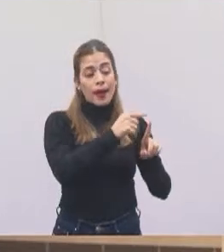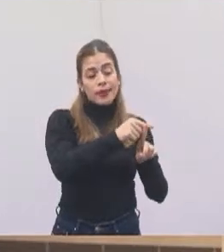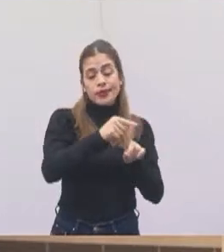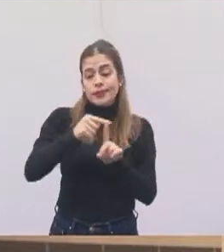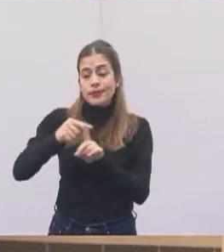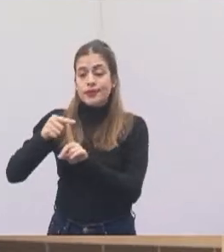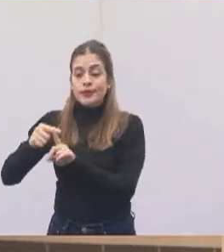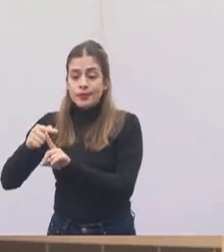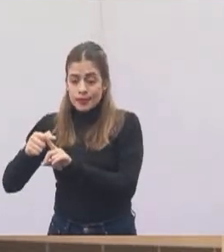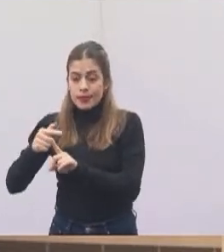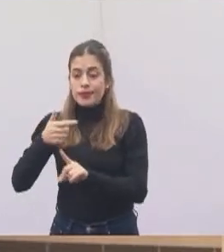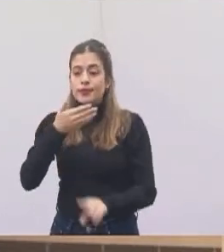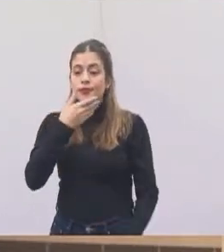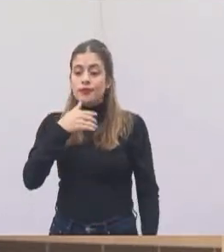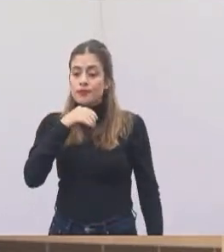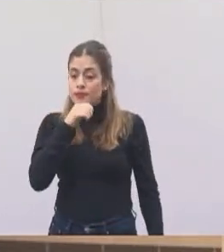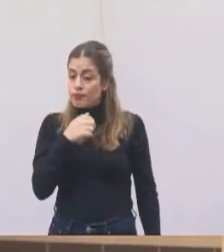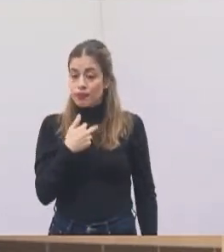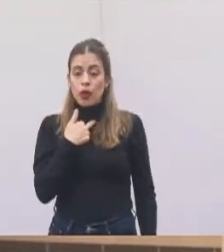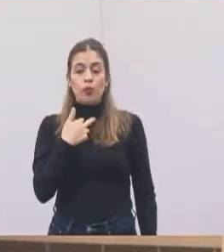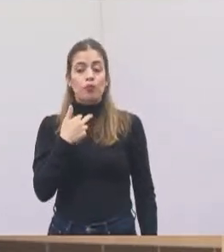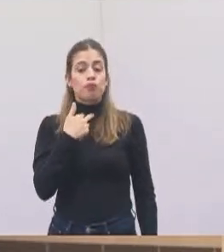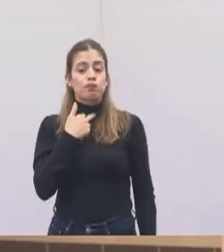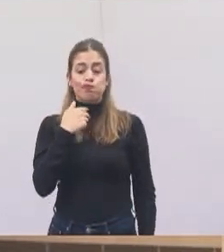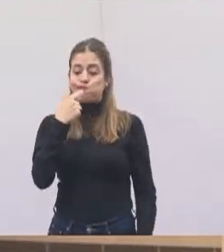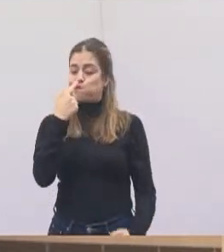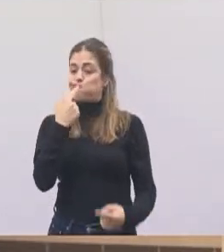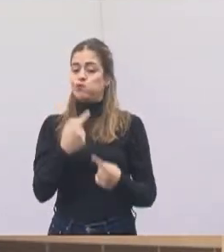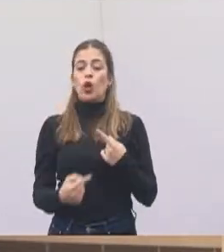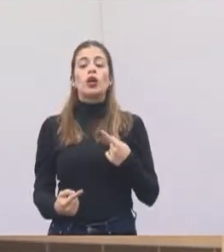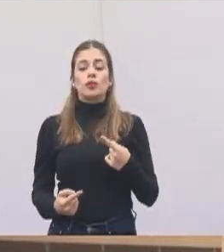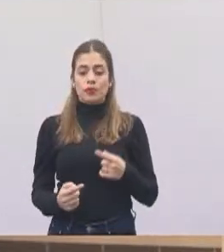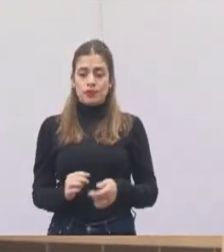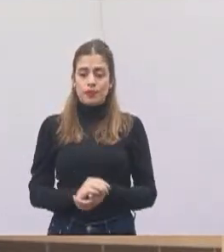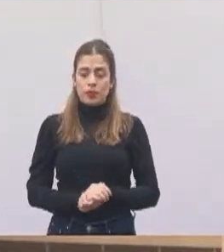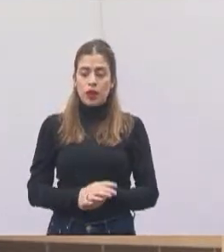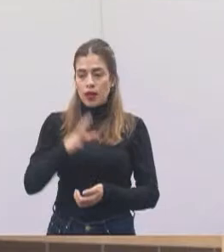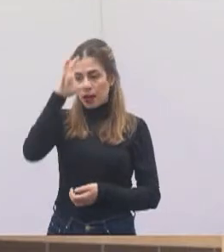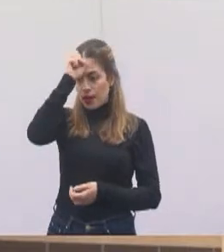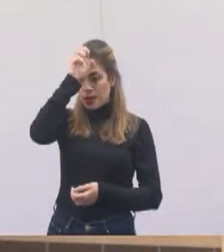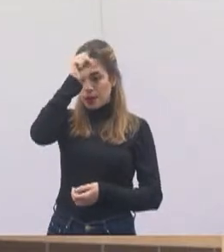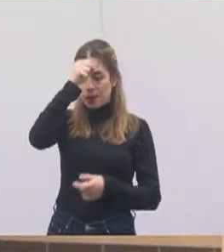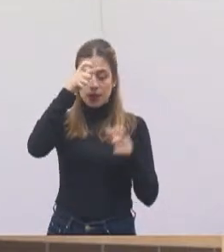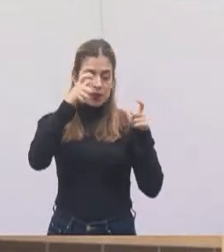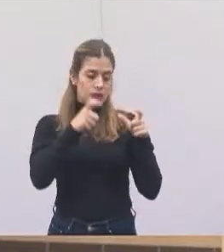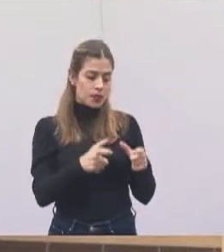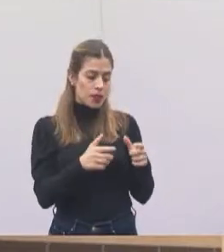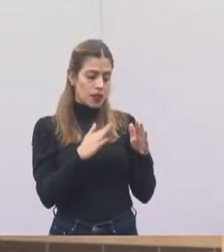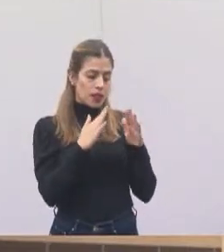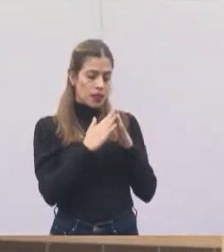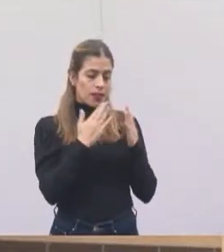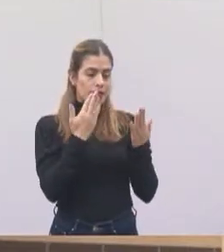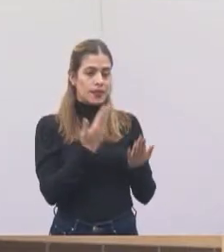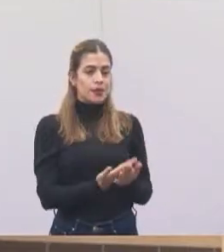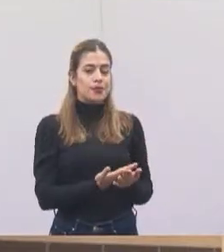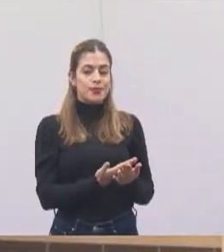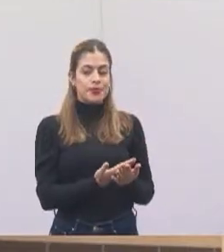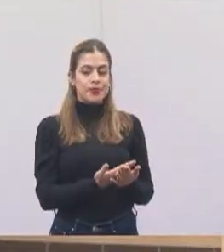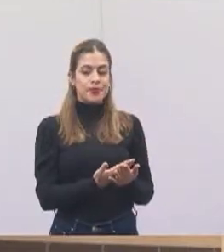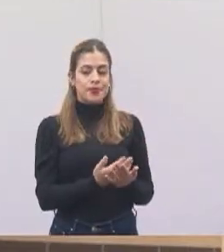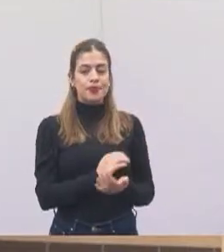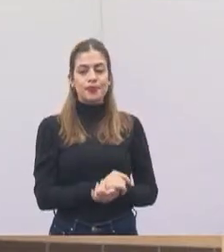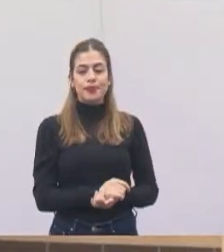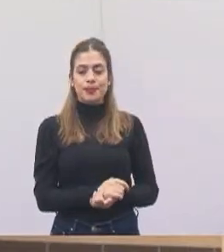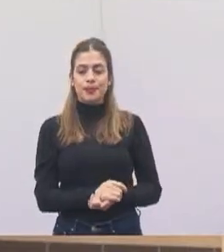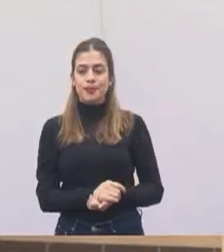dos pais poderia. Isso se aprende aonde? Na escola. Olha como que